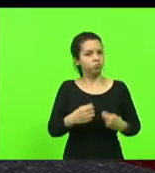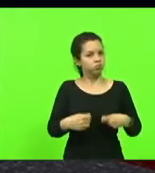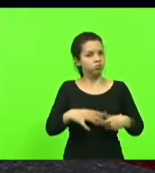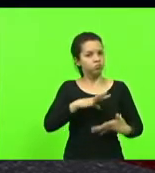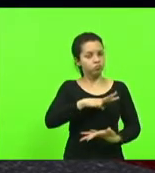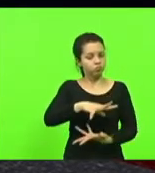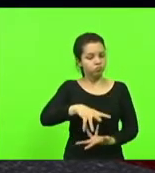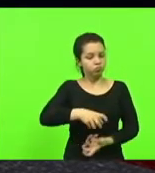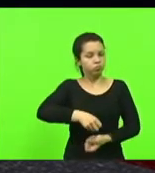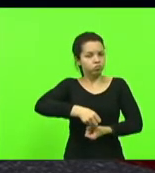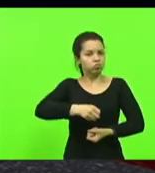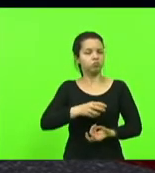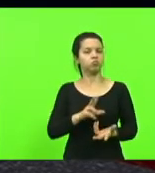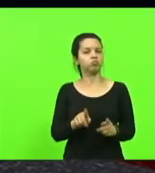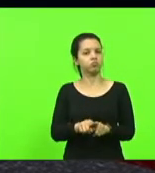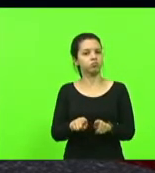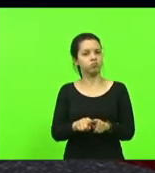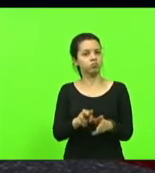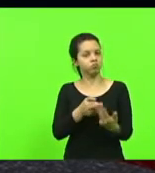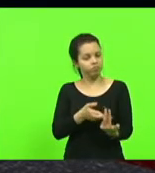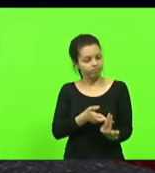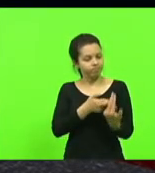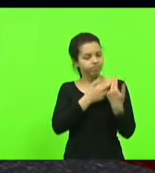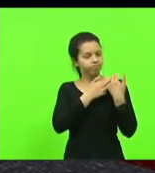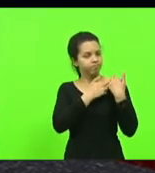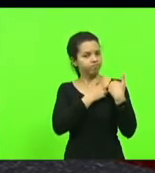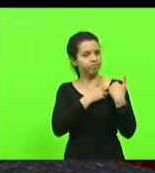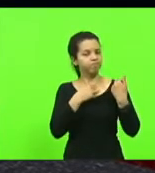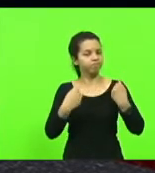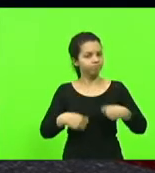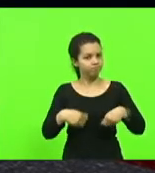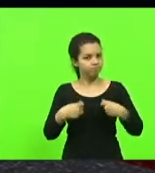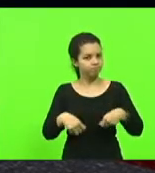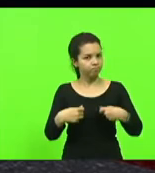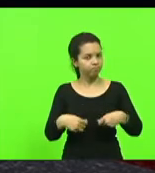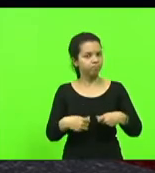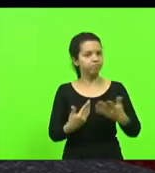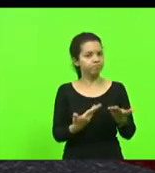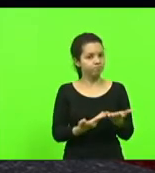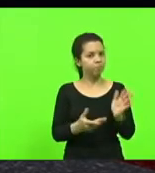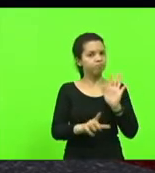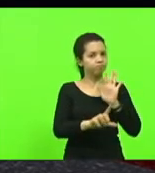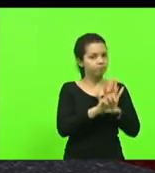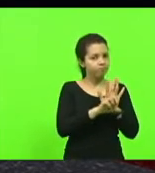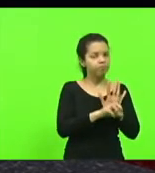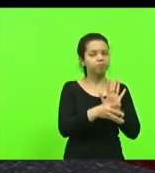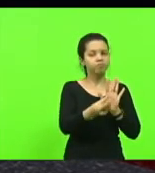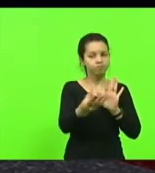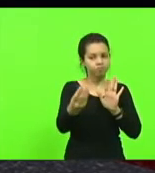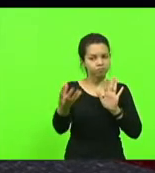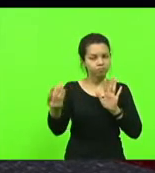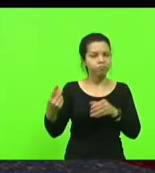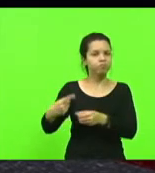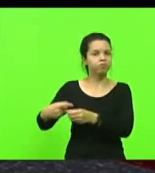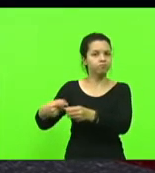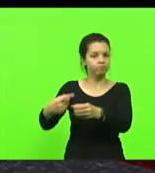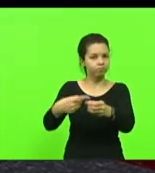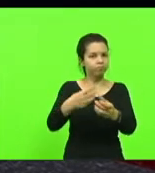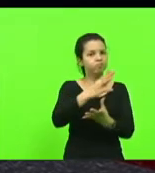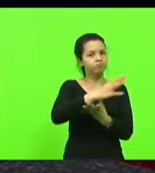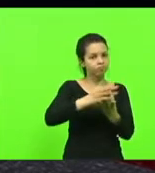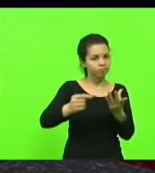sustentável e responsável. A partir dessa lei, vários municípios também instituíram o chamado Setembro